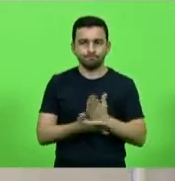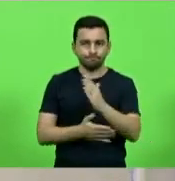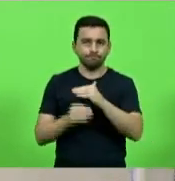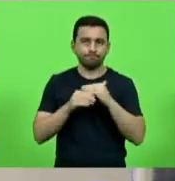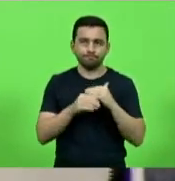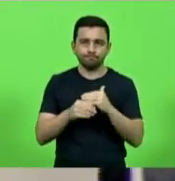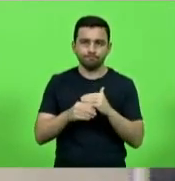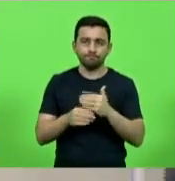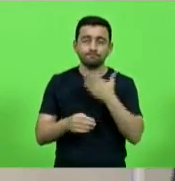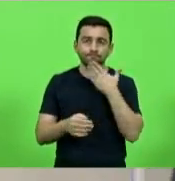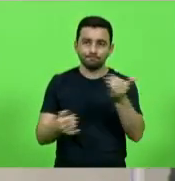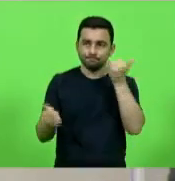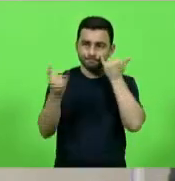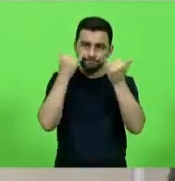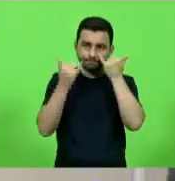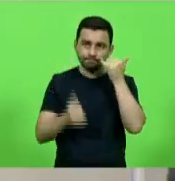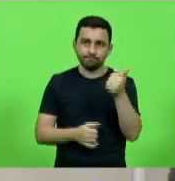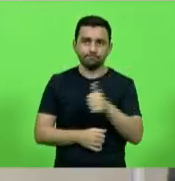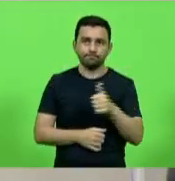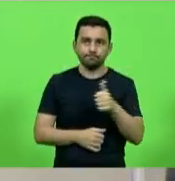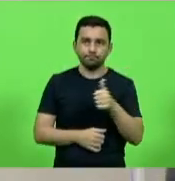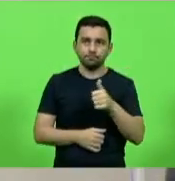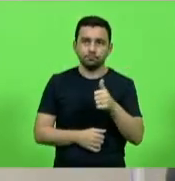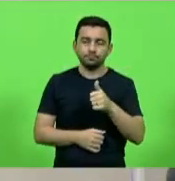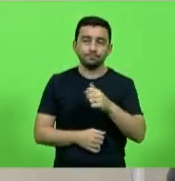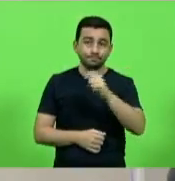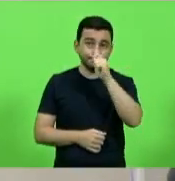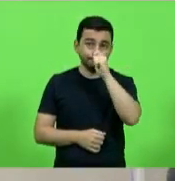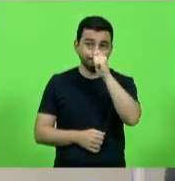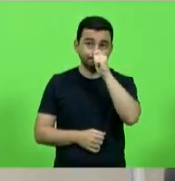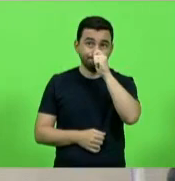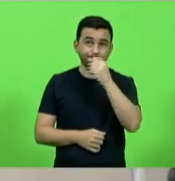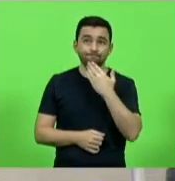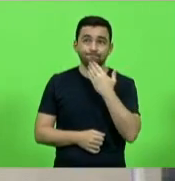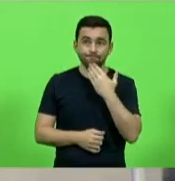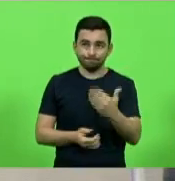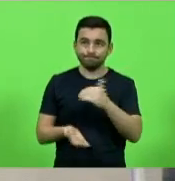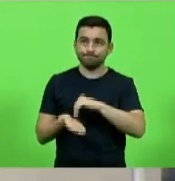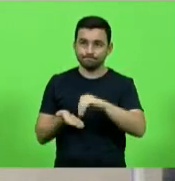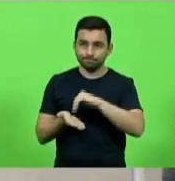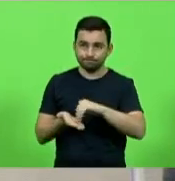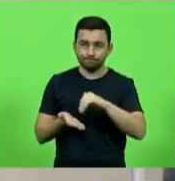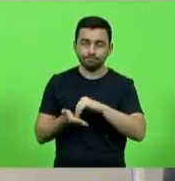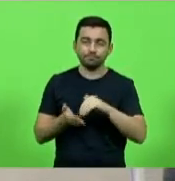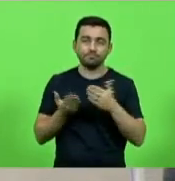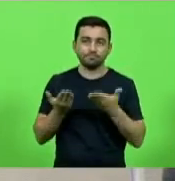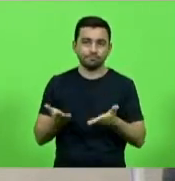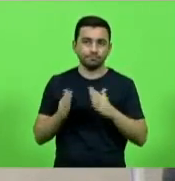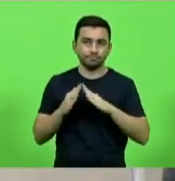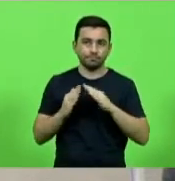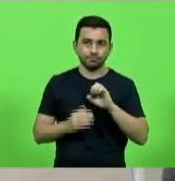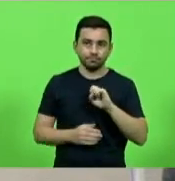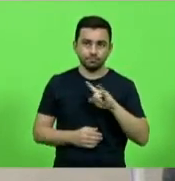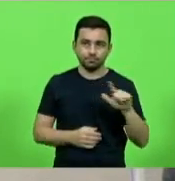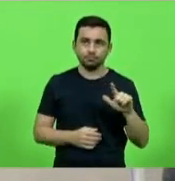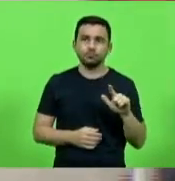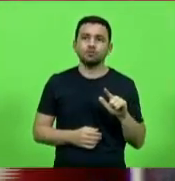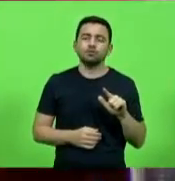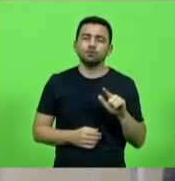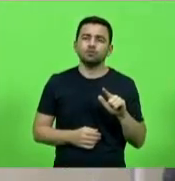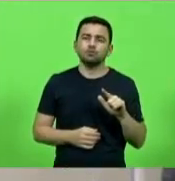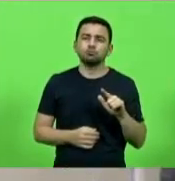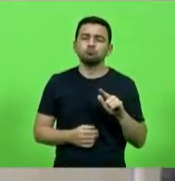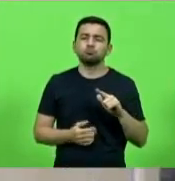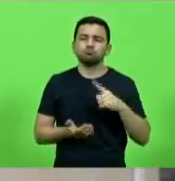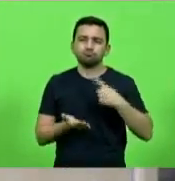unanimidade, pedido de informação 11, autor deputado João Amin, solicitando ao secretário de Estado da Casa Civil informações acerca do cumprimento da